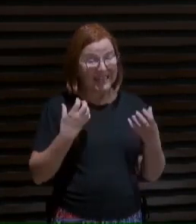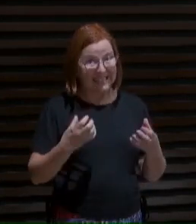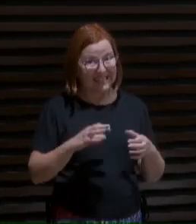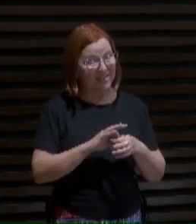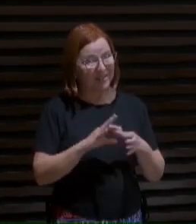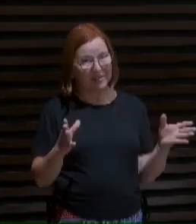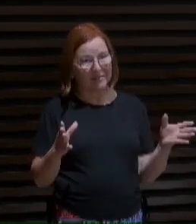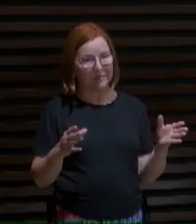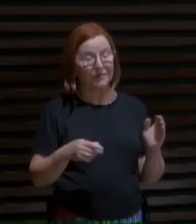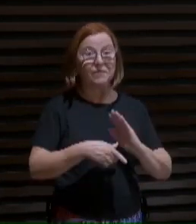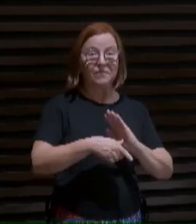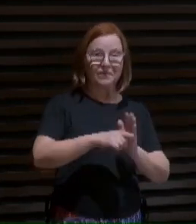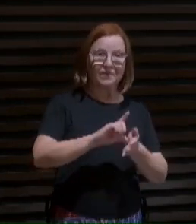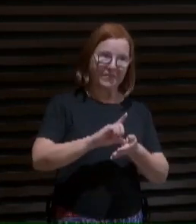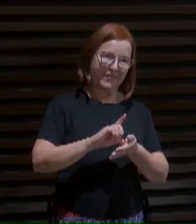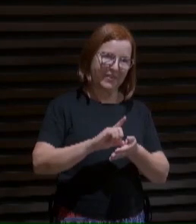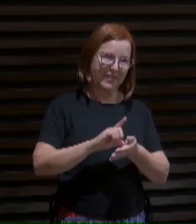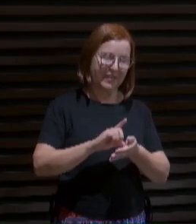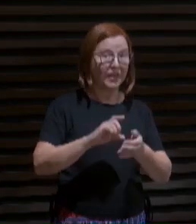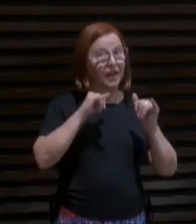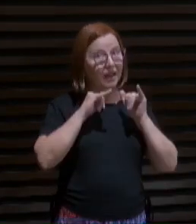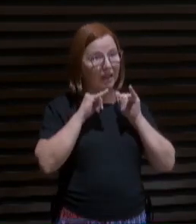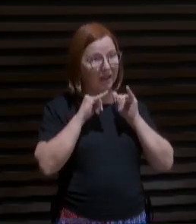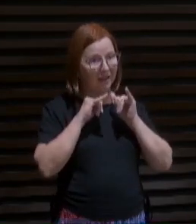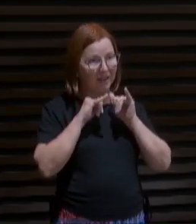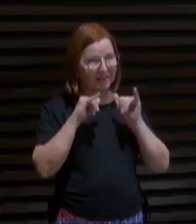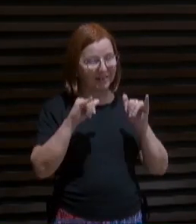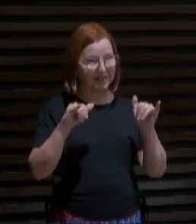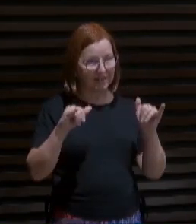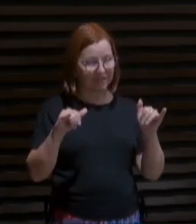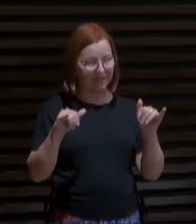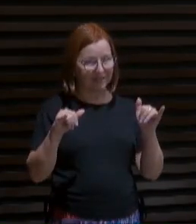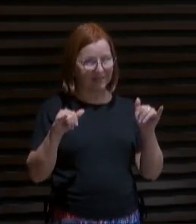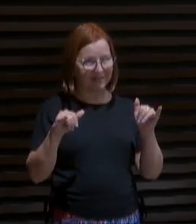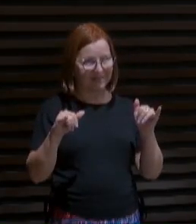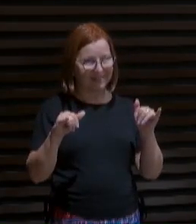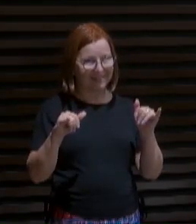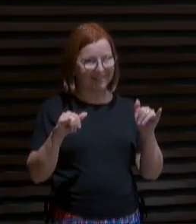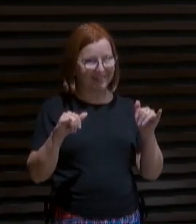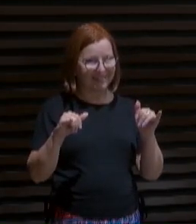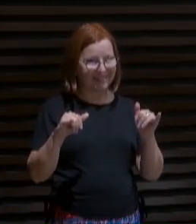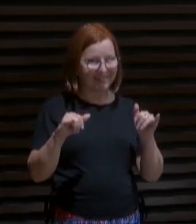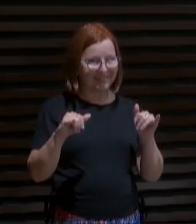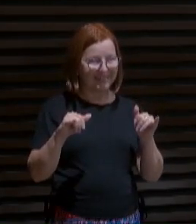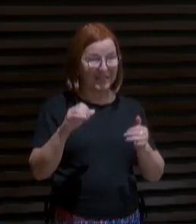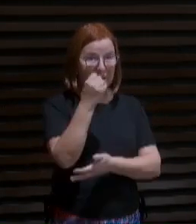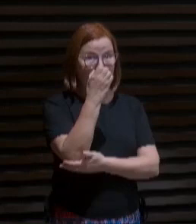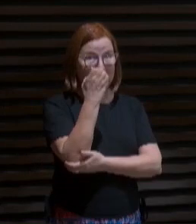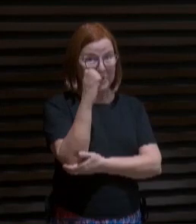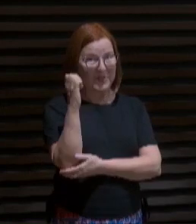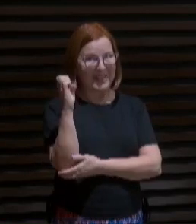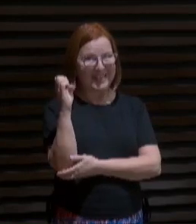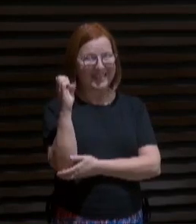Antes ele deu um aviso lá, ele deixou um bilhete lá no Éden,